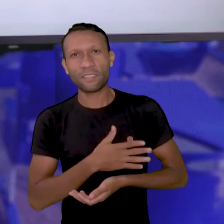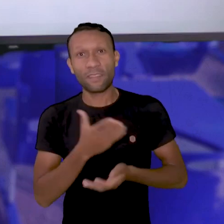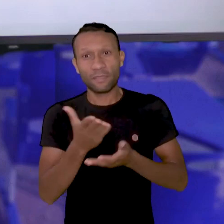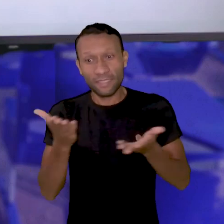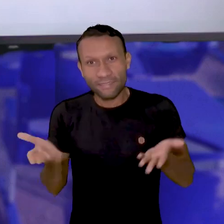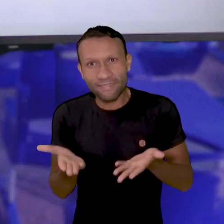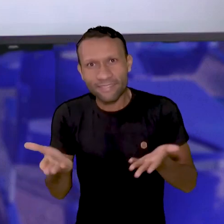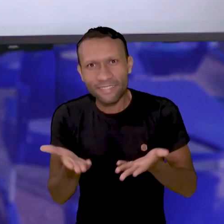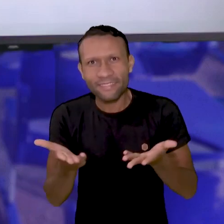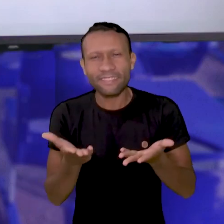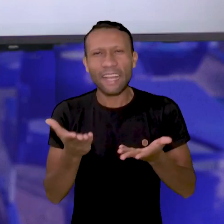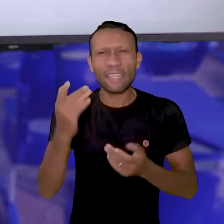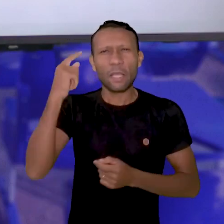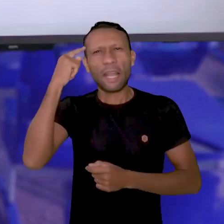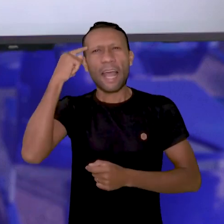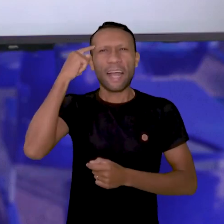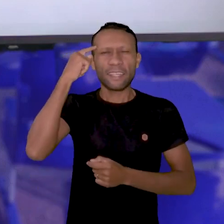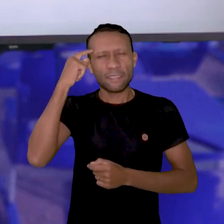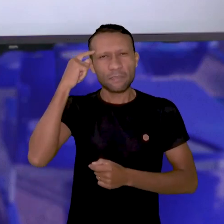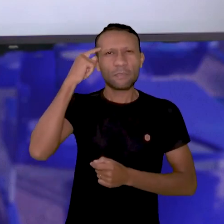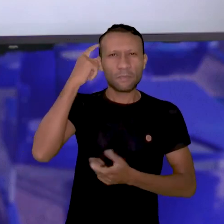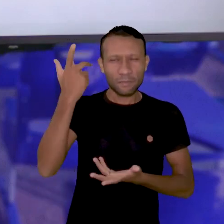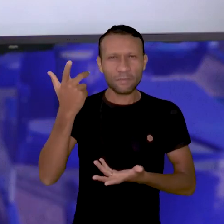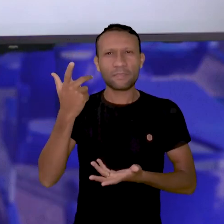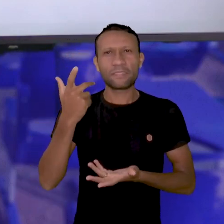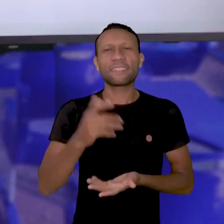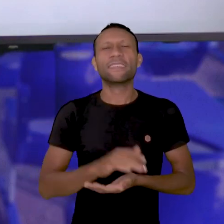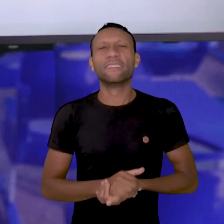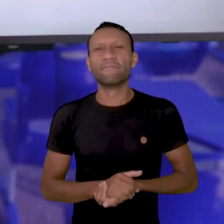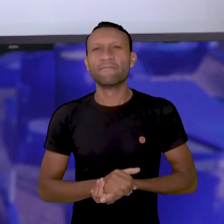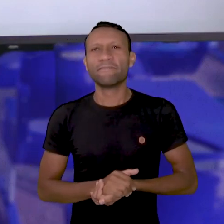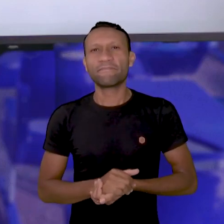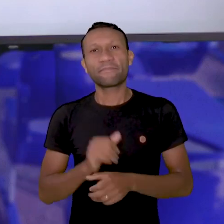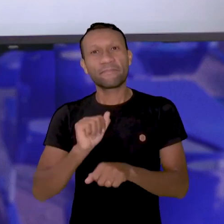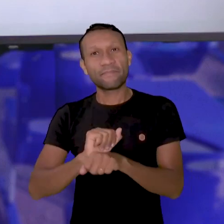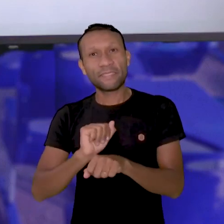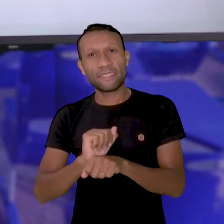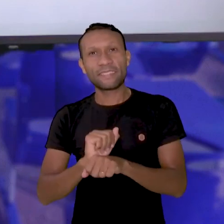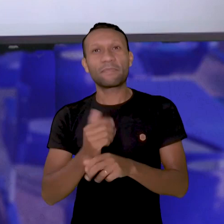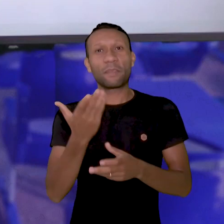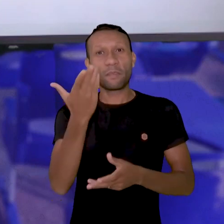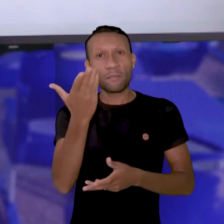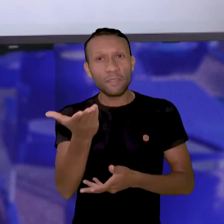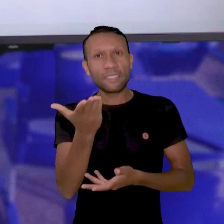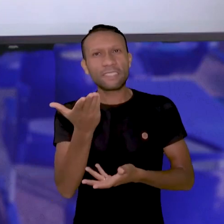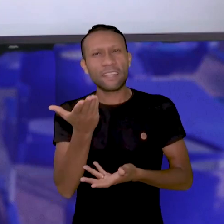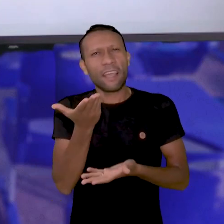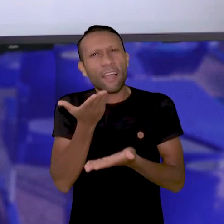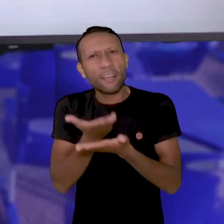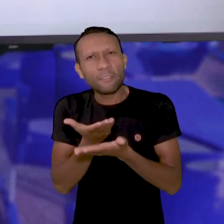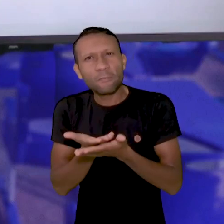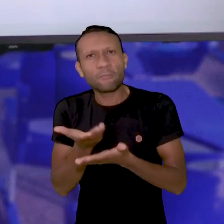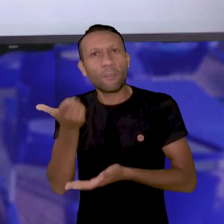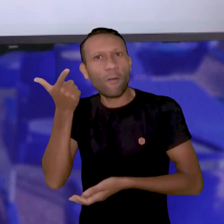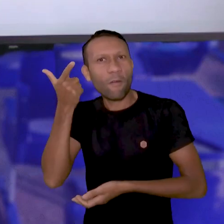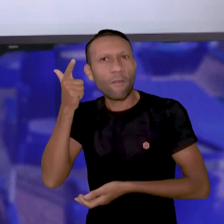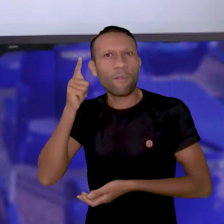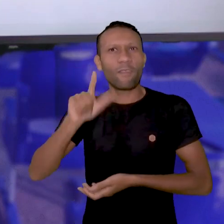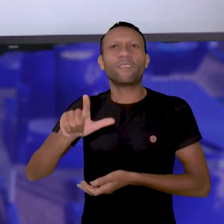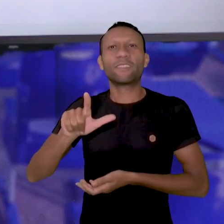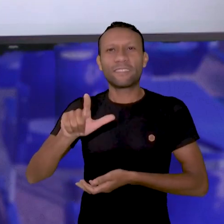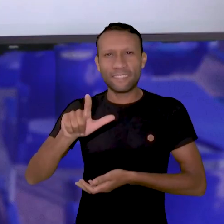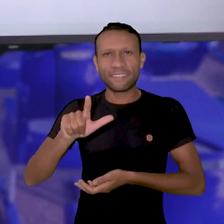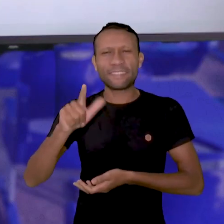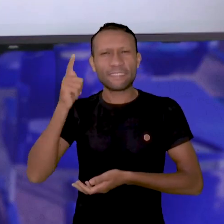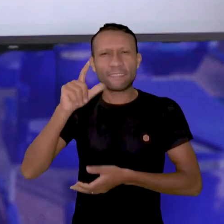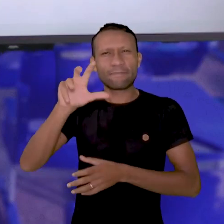animadora, tenha tirado algumas dúvidas de vocês, tá certo? E eu espero muito que vocês consigam atingir